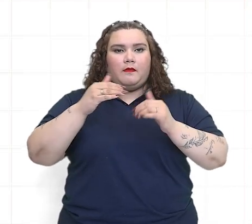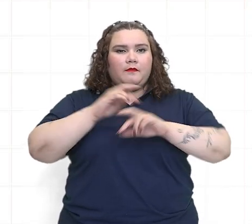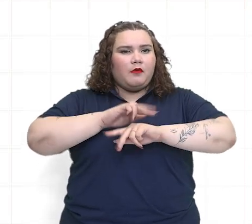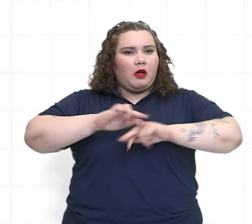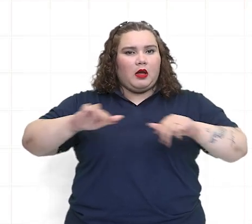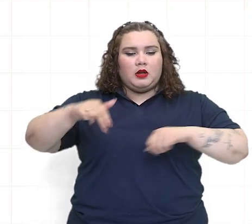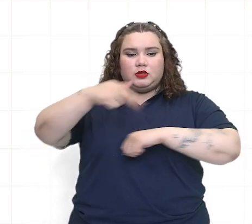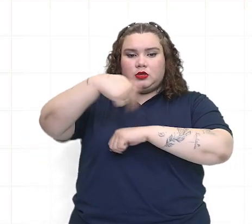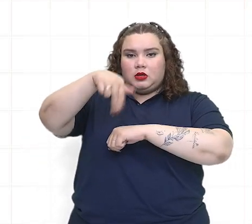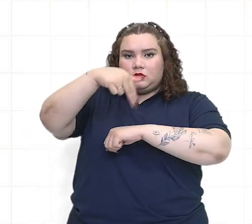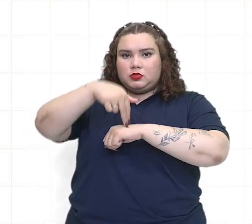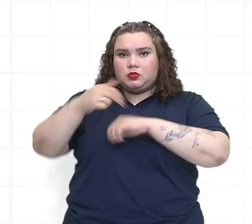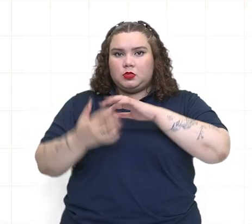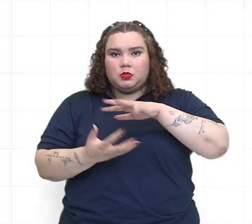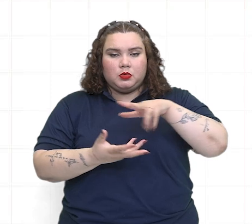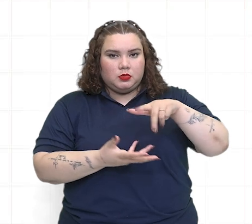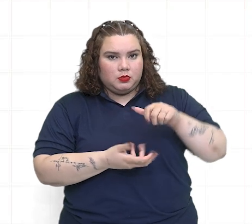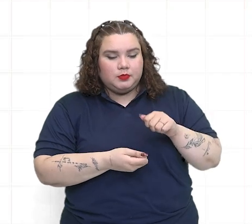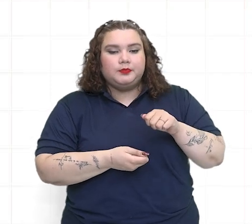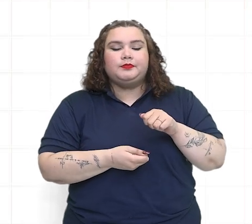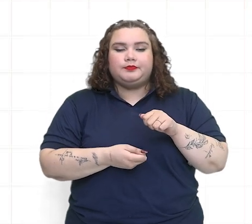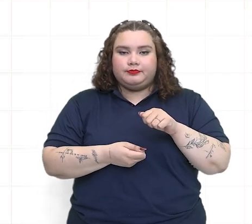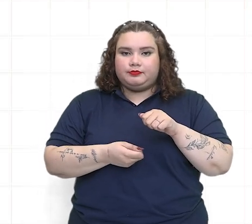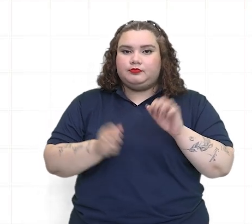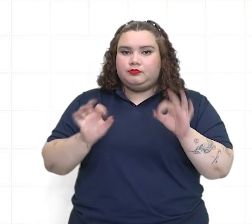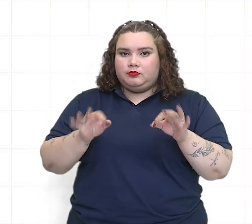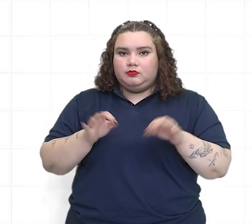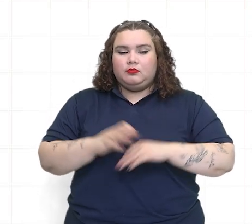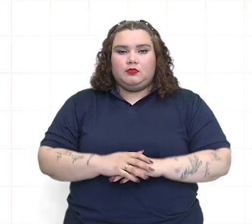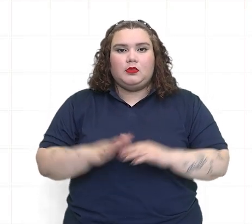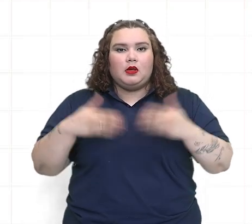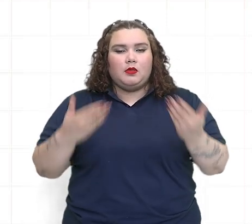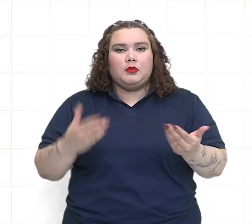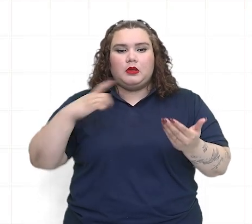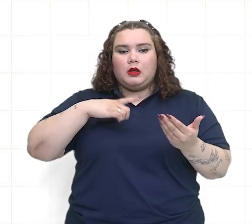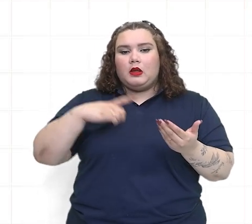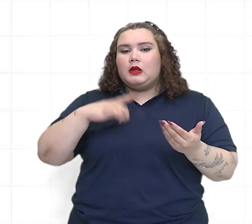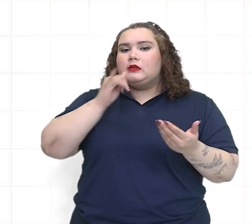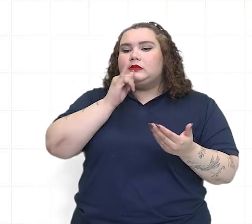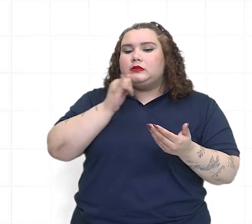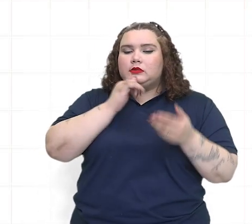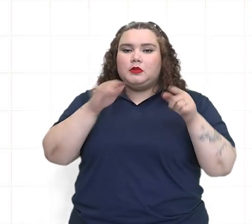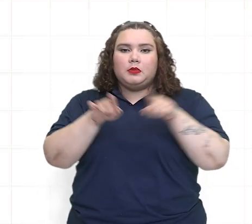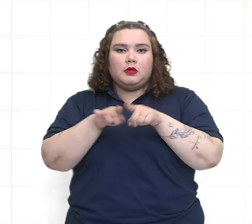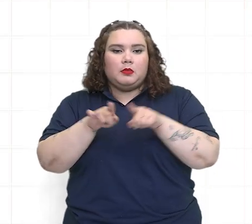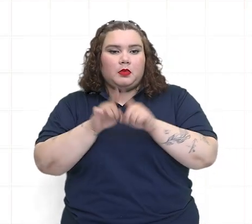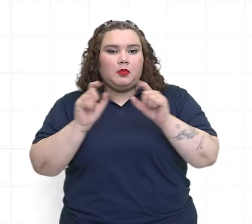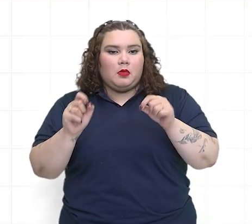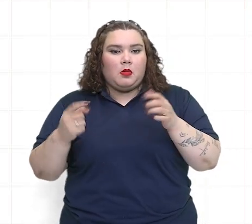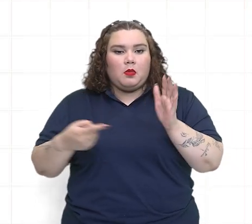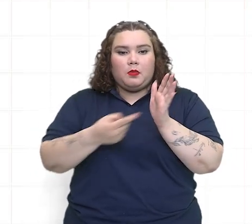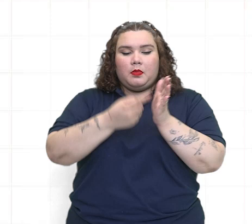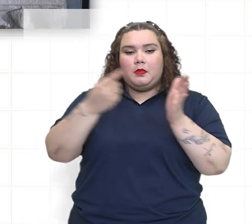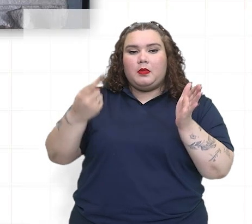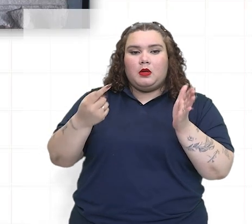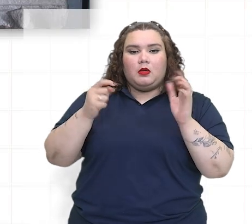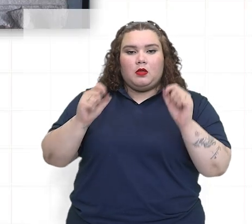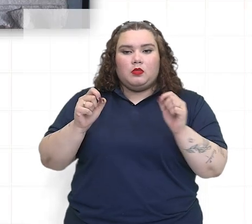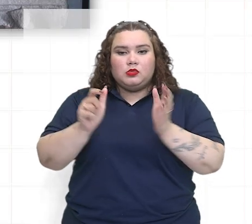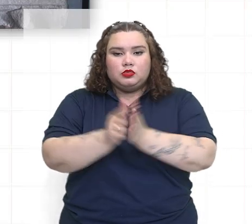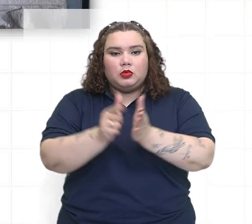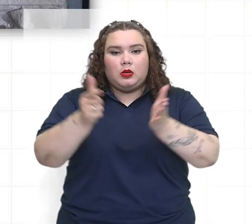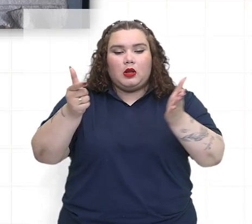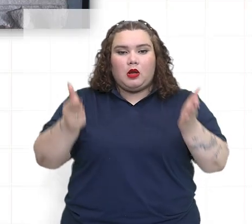muitas nações ao redor do mundo. E aí nós temos, por exemplo, também, o primeiro jornal.